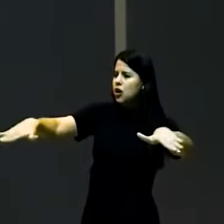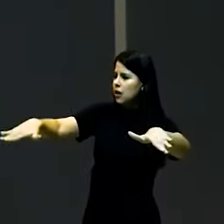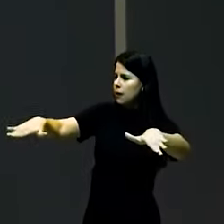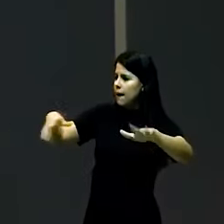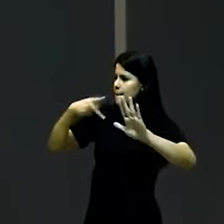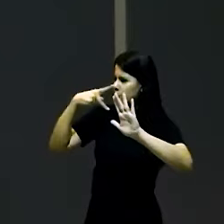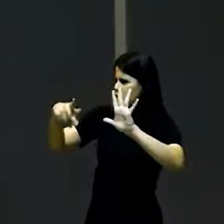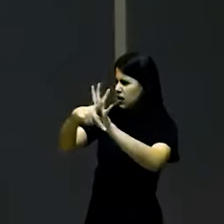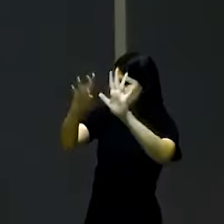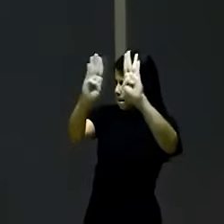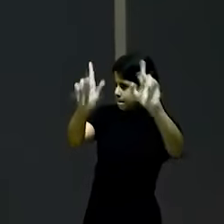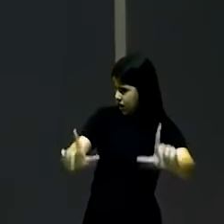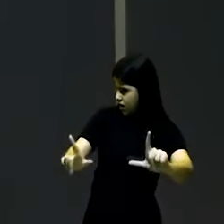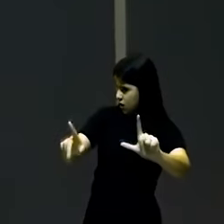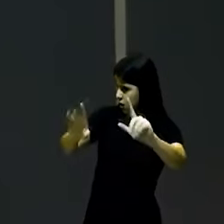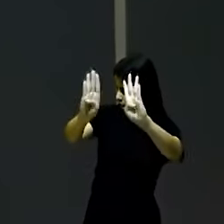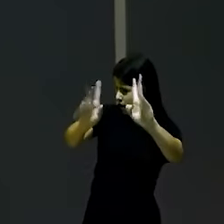Vamos lá no Monte Carmelo.